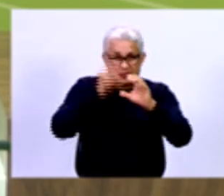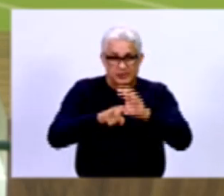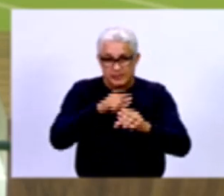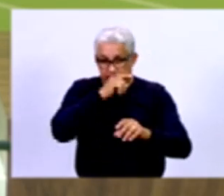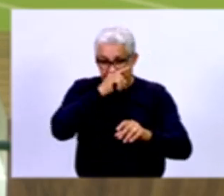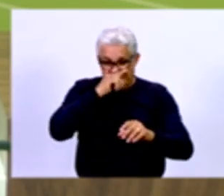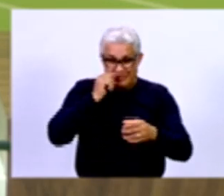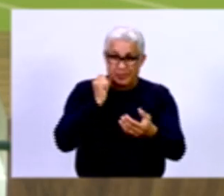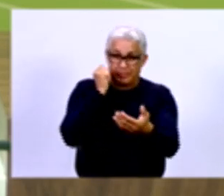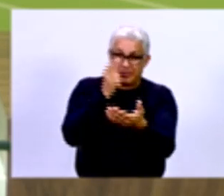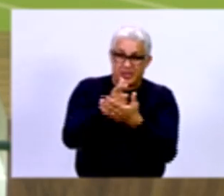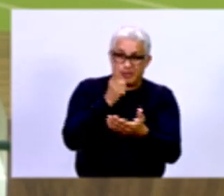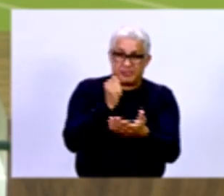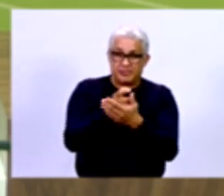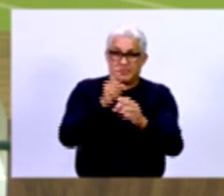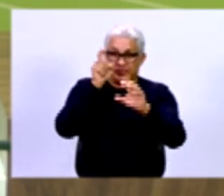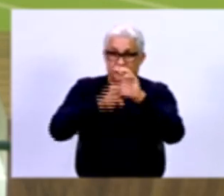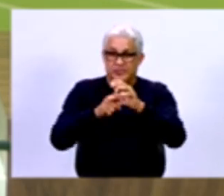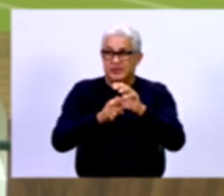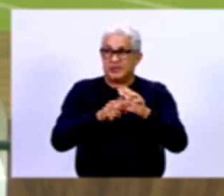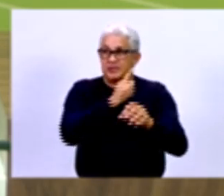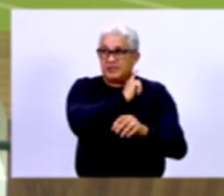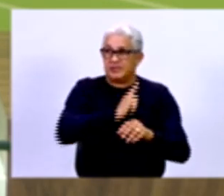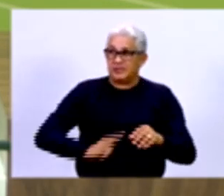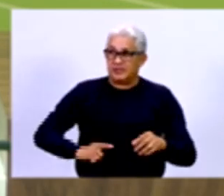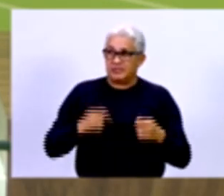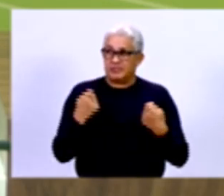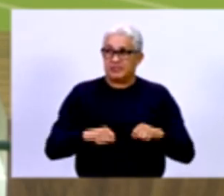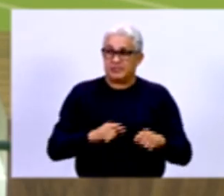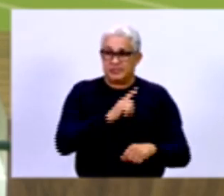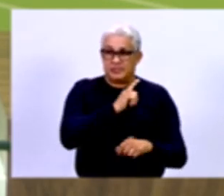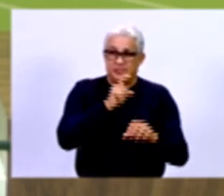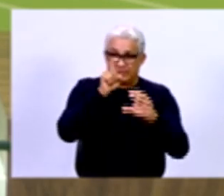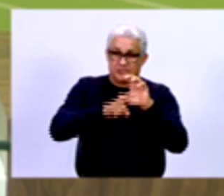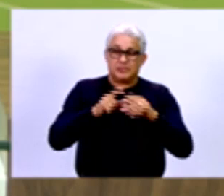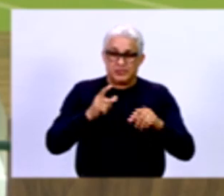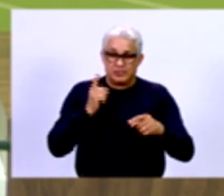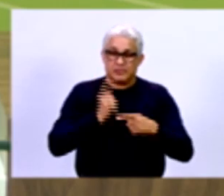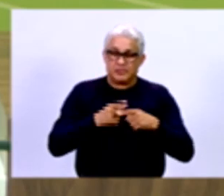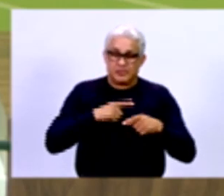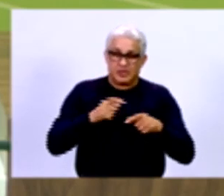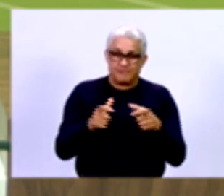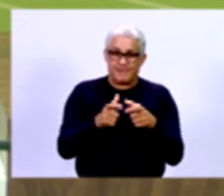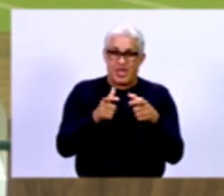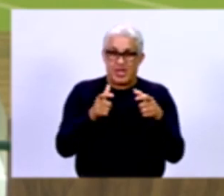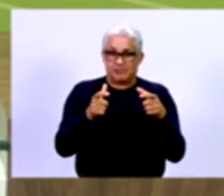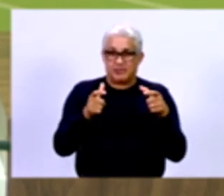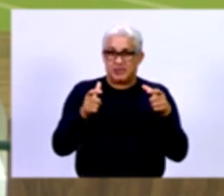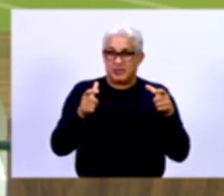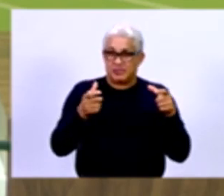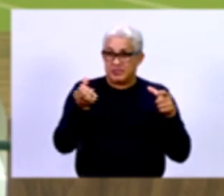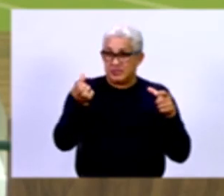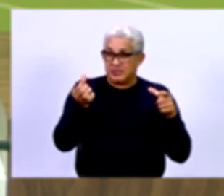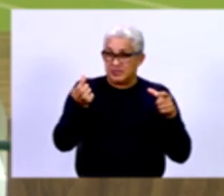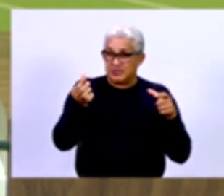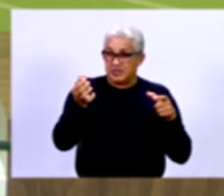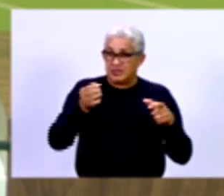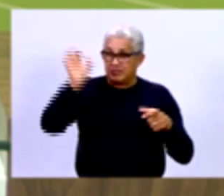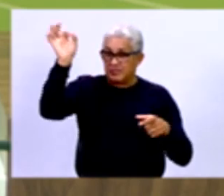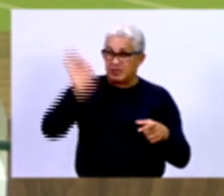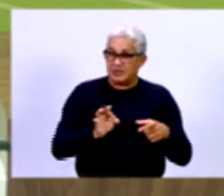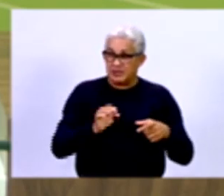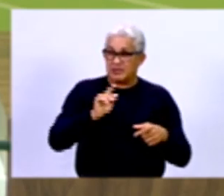dívida pública, para rolar a dívida pública. Então a gente tem uma dívida pública que está crescendo, está chegando aí a 60% do nosso PIB, é um